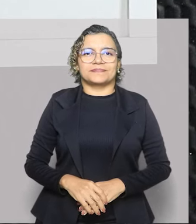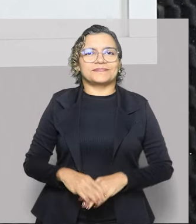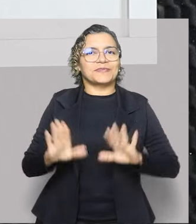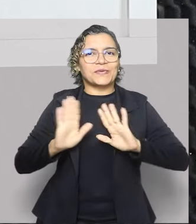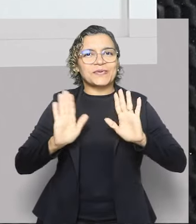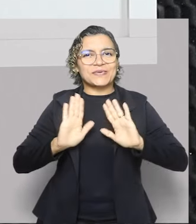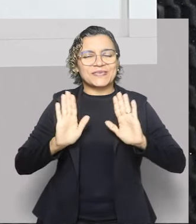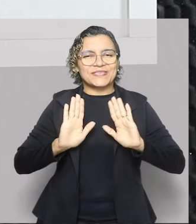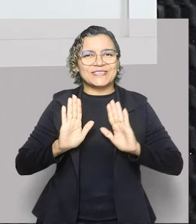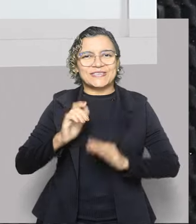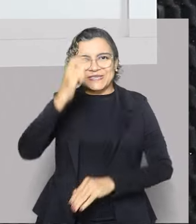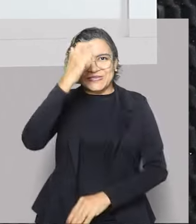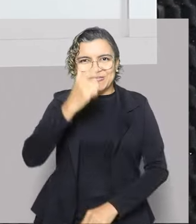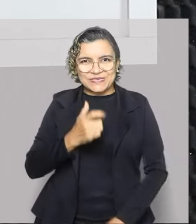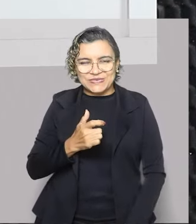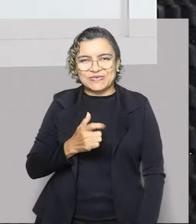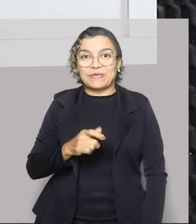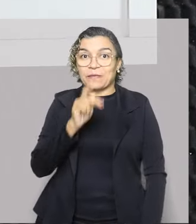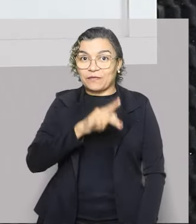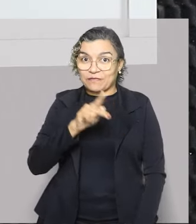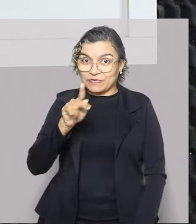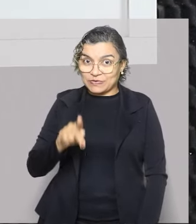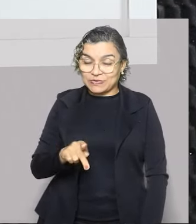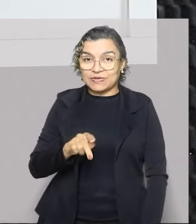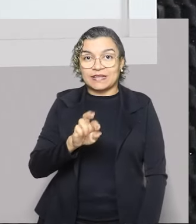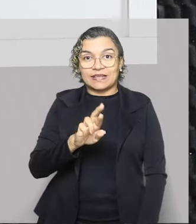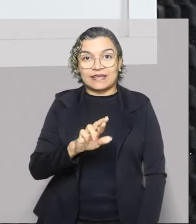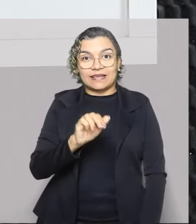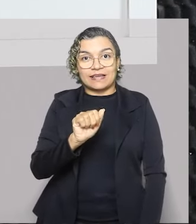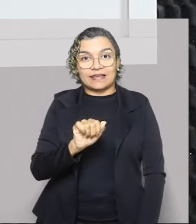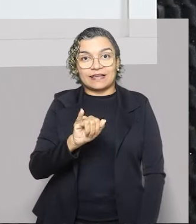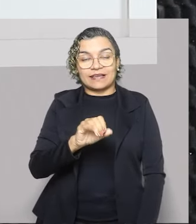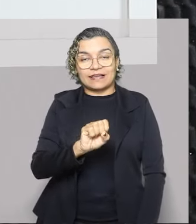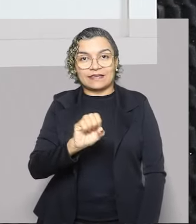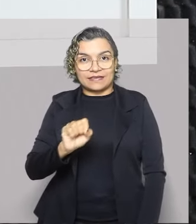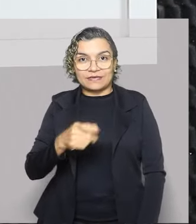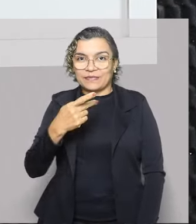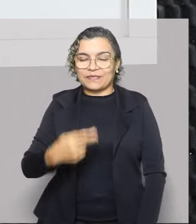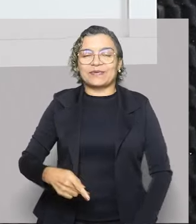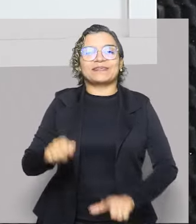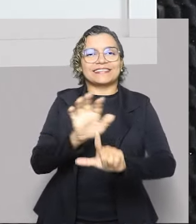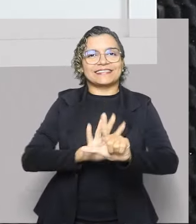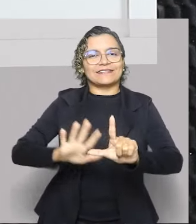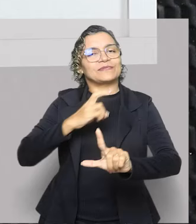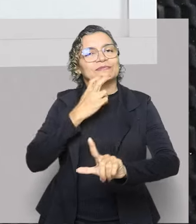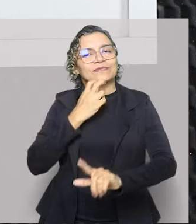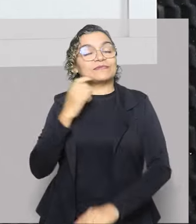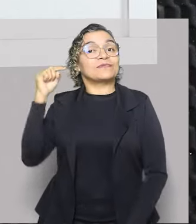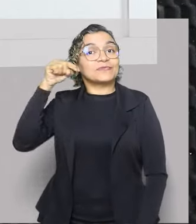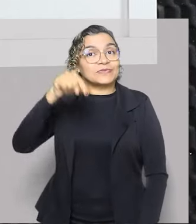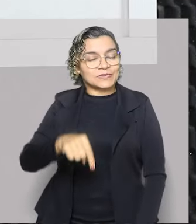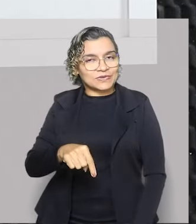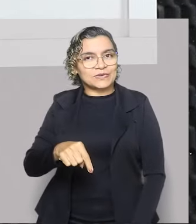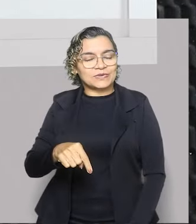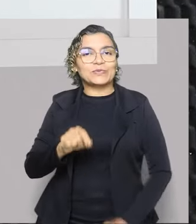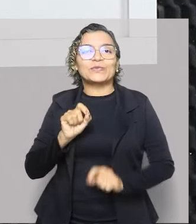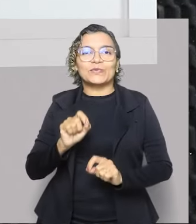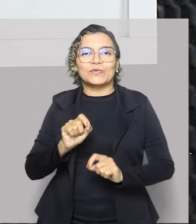Oi turma eu sou Raísa Costa professora de biologia da nossa plataforma Gonçalves Dias e eu tô aqui hoje para um